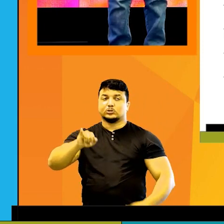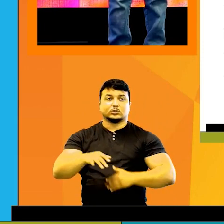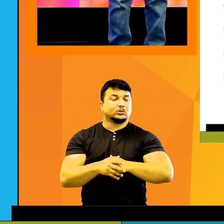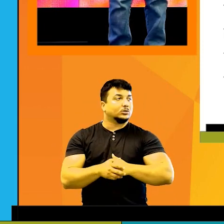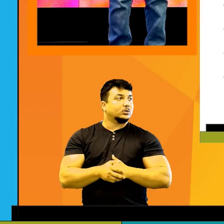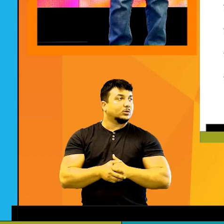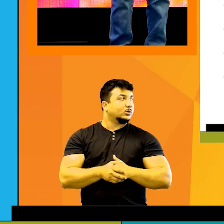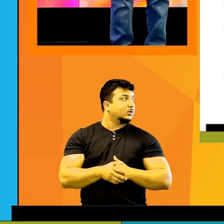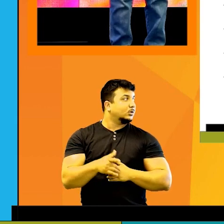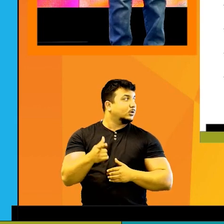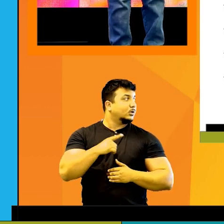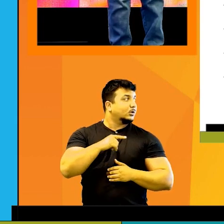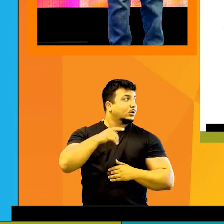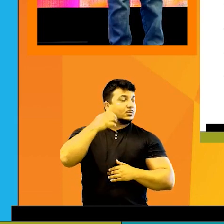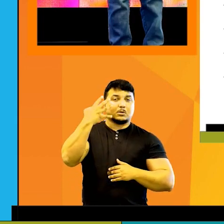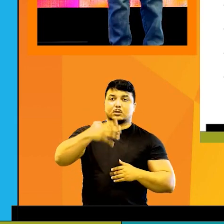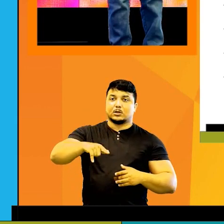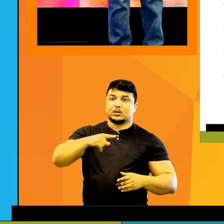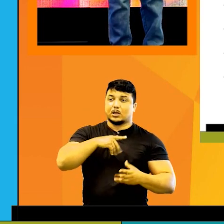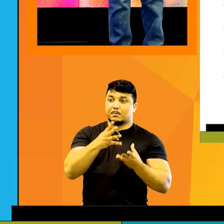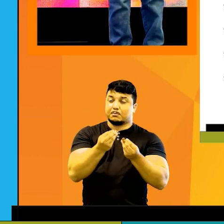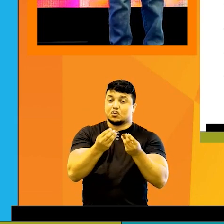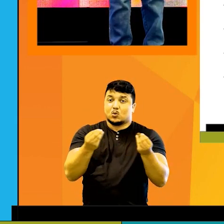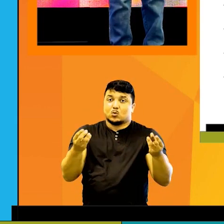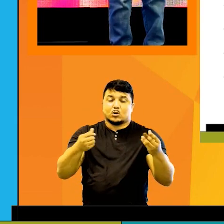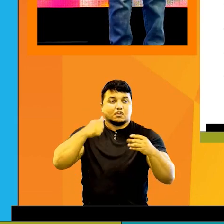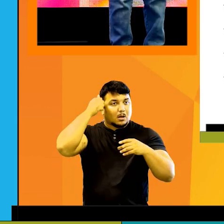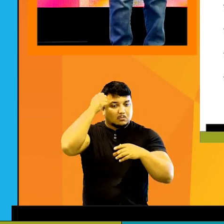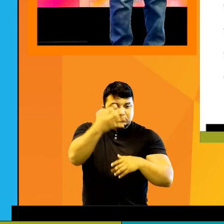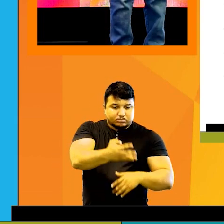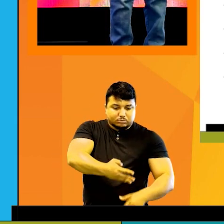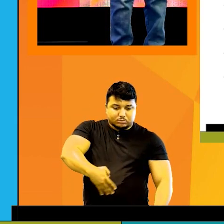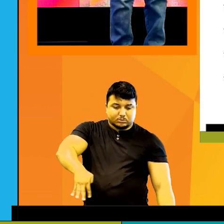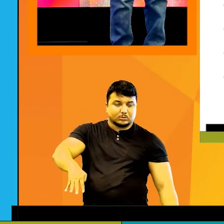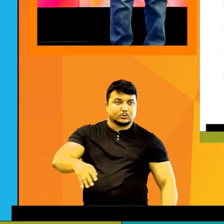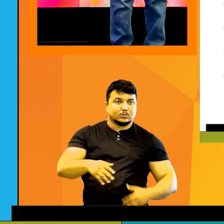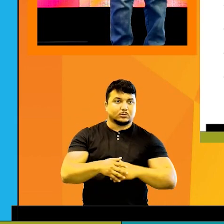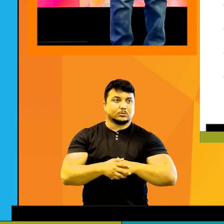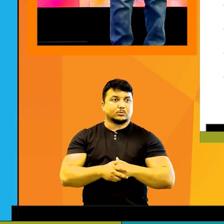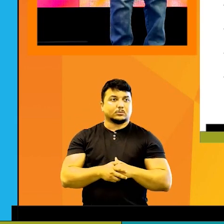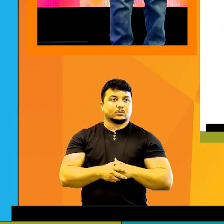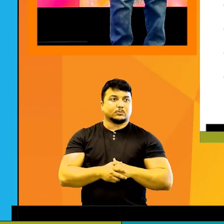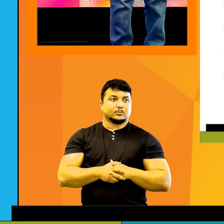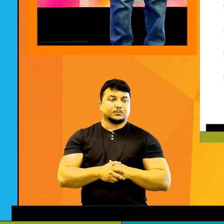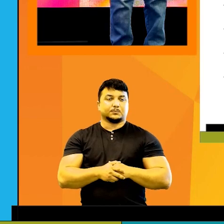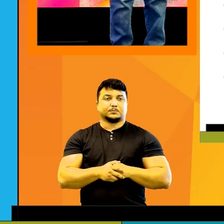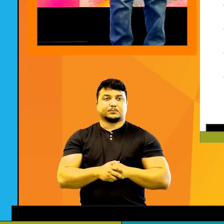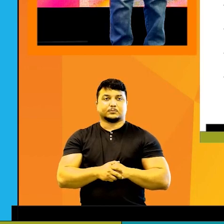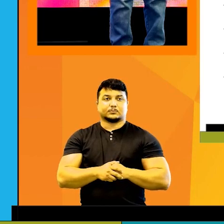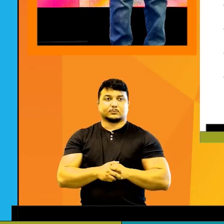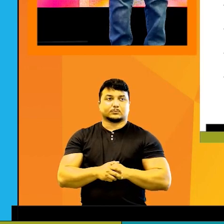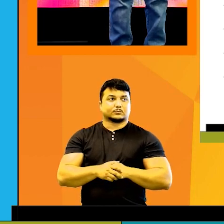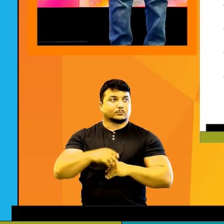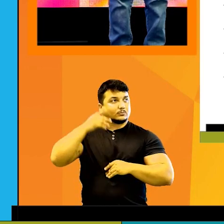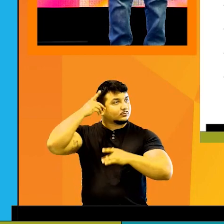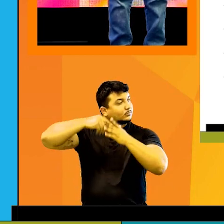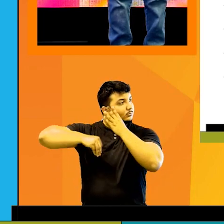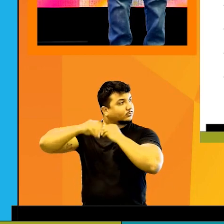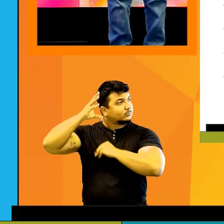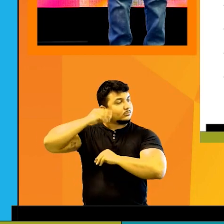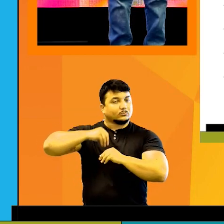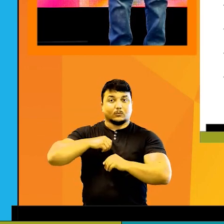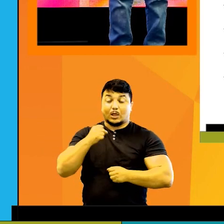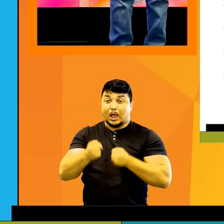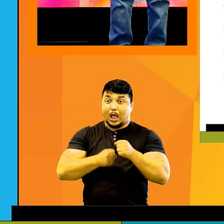povo, as palhas escorrem pelo chão. Aí eu, vale-me Deus, que tamanho era esse o cabelo da Iracema? A mulher corria mais do que